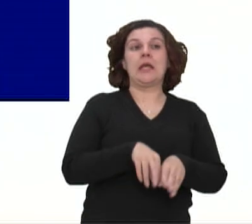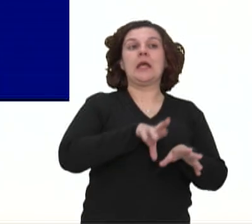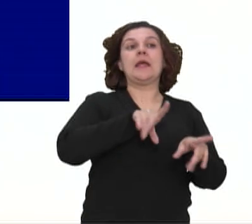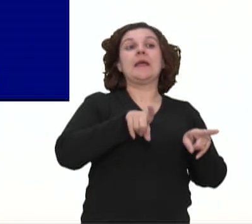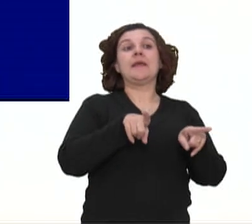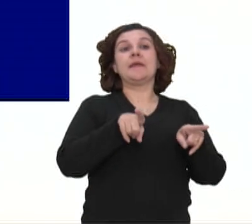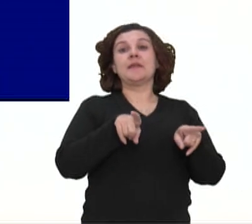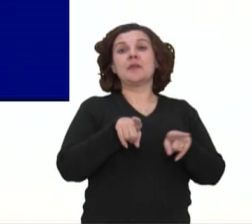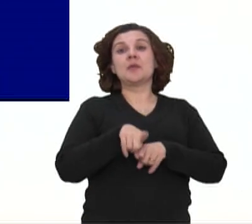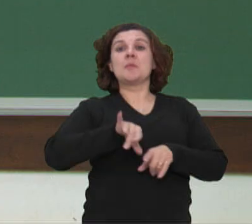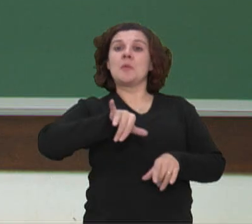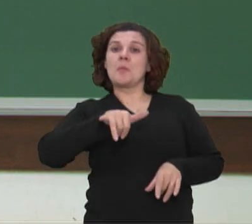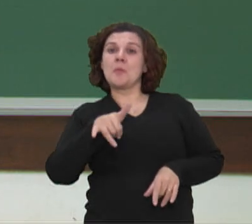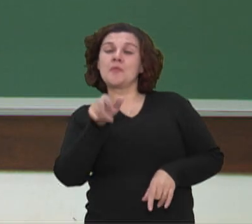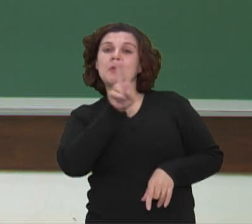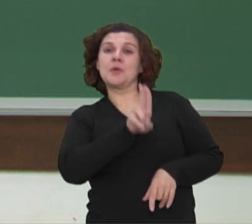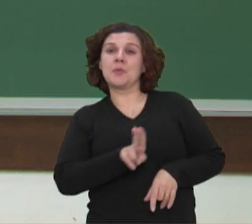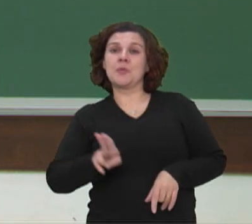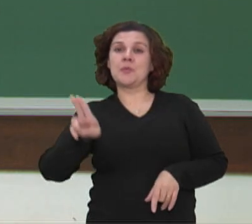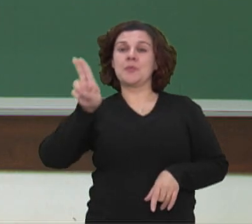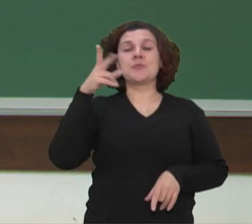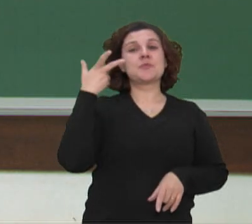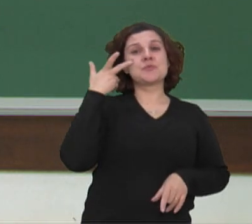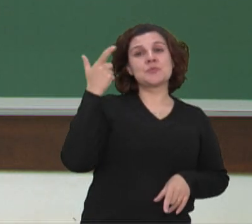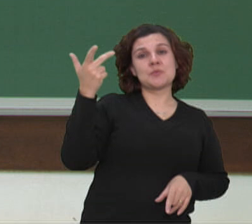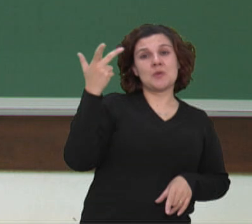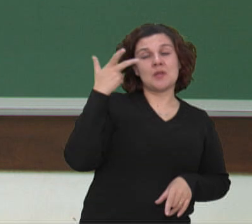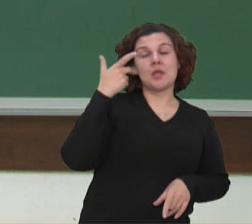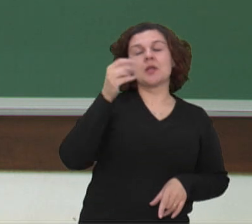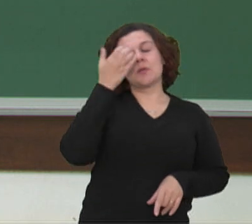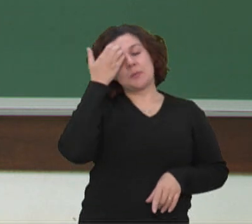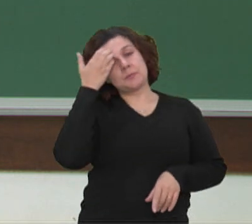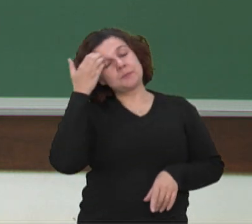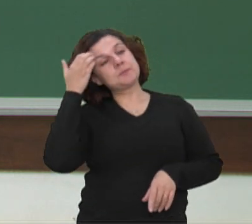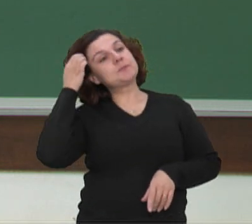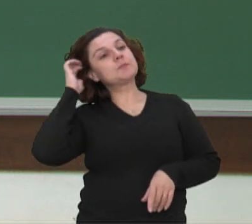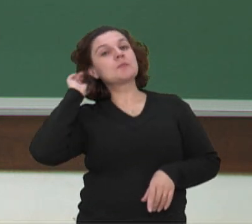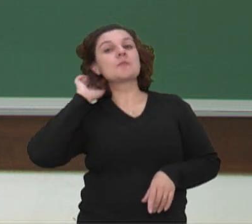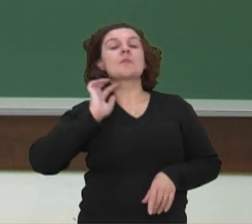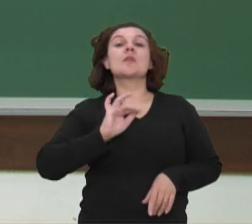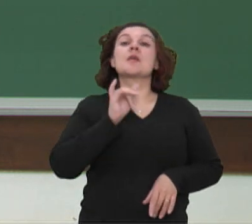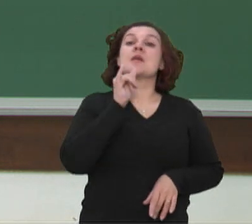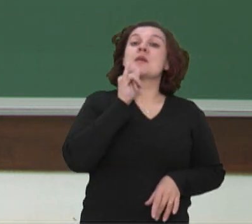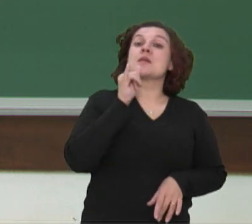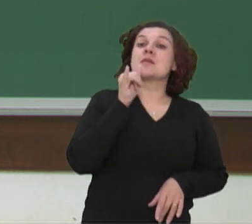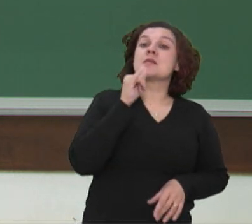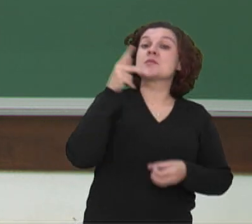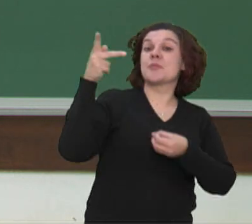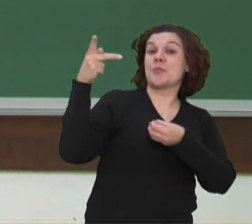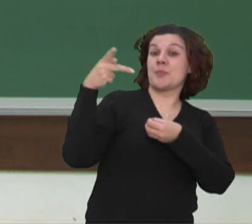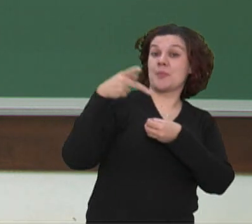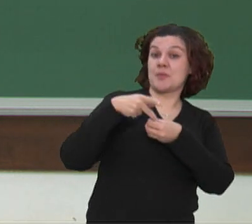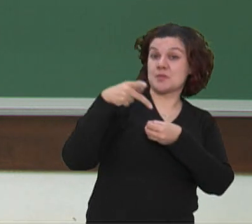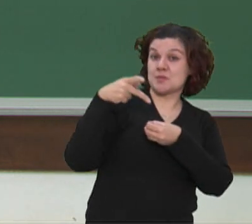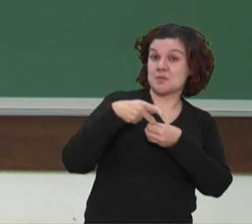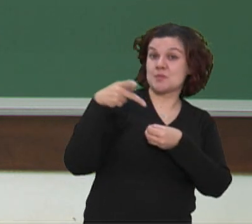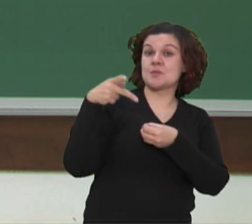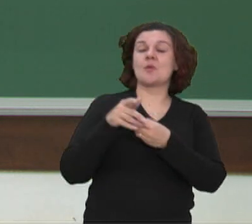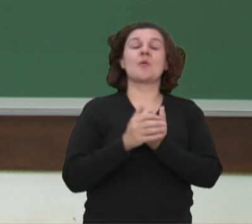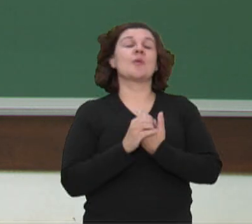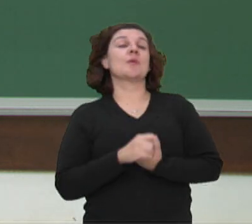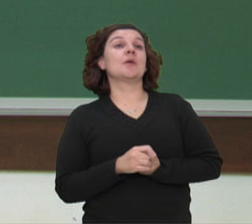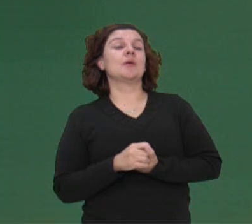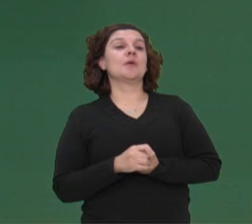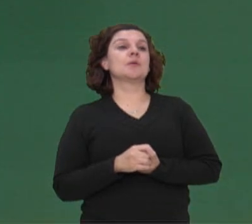de recursos naturais, que a gente já viu, né? Por exemplo, ali a questão do petróleo, que são os recursos